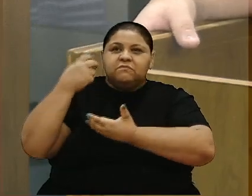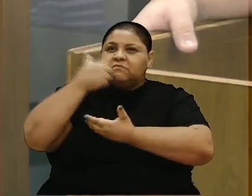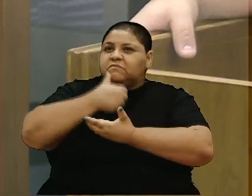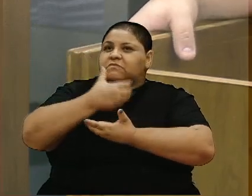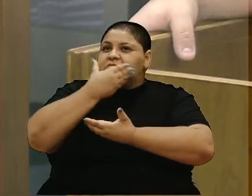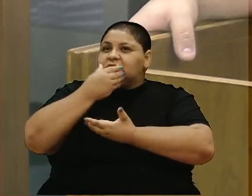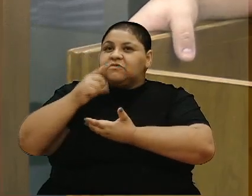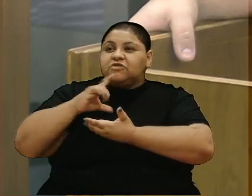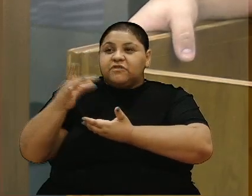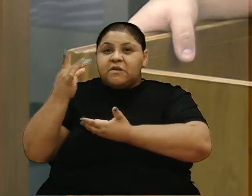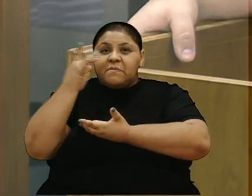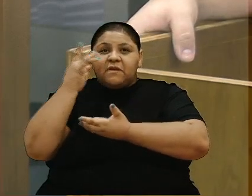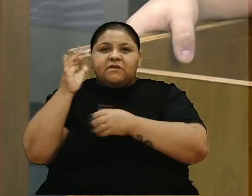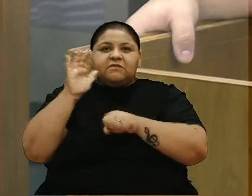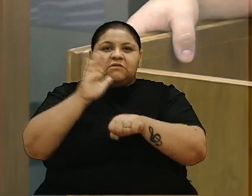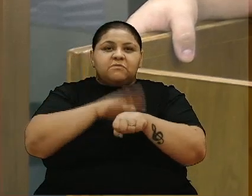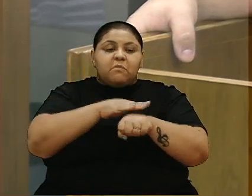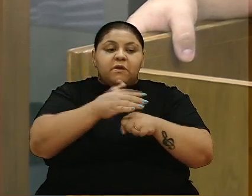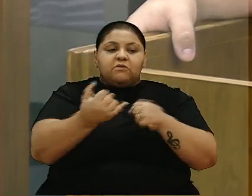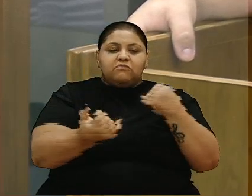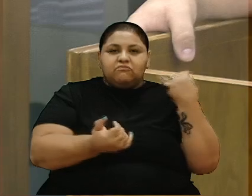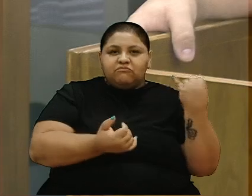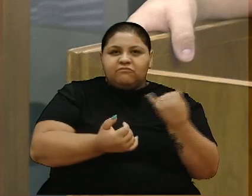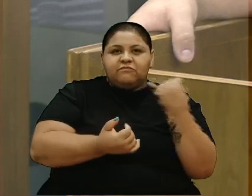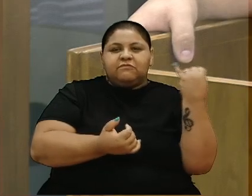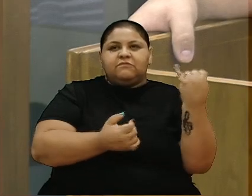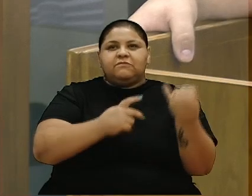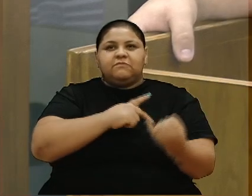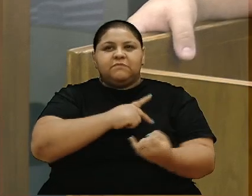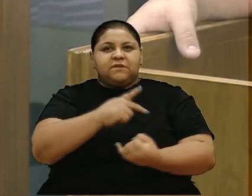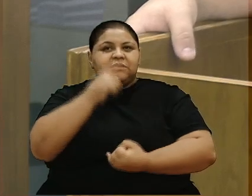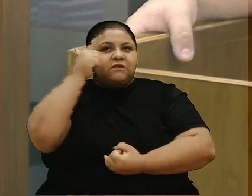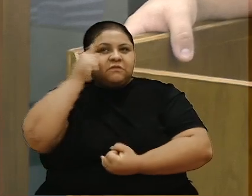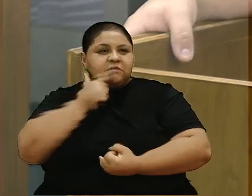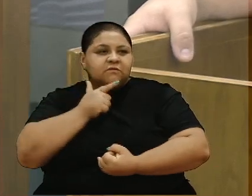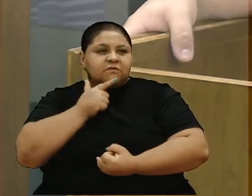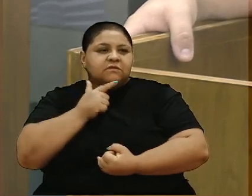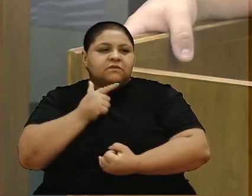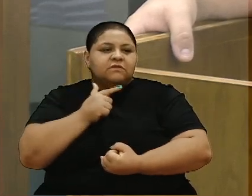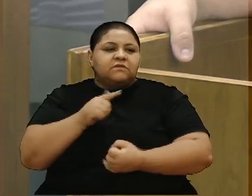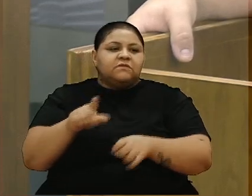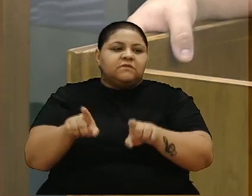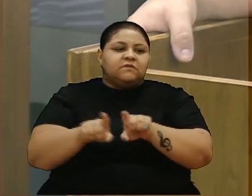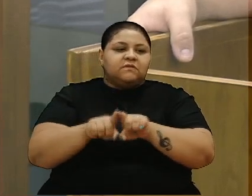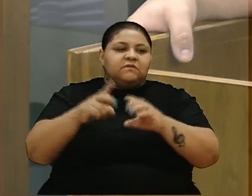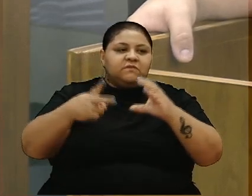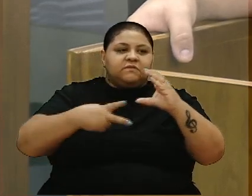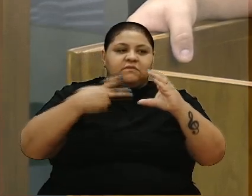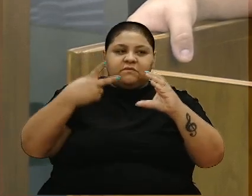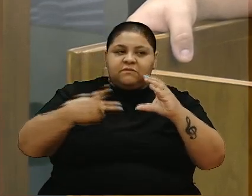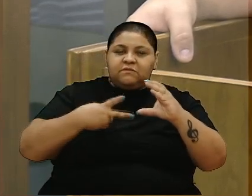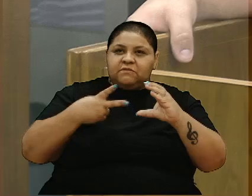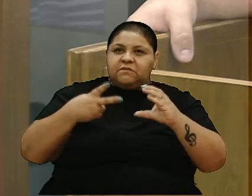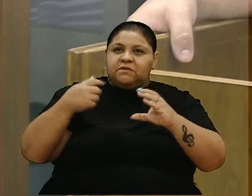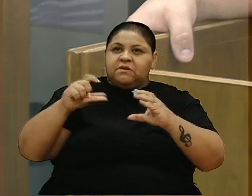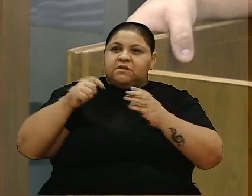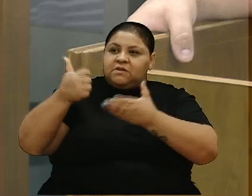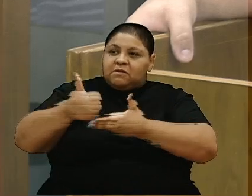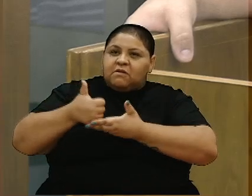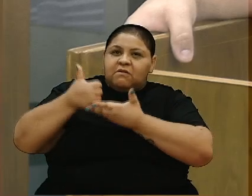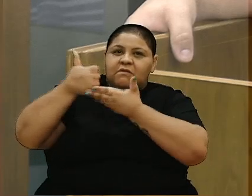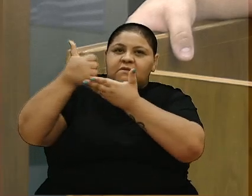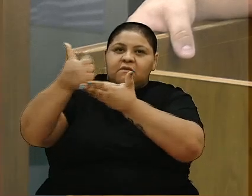estiveram presentes nesse momento importante. Presidente, Lucas. Agradecer também à TV Câmara, que deu todo o suporte